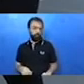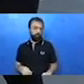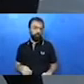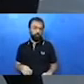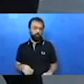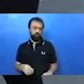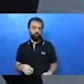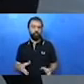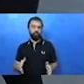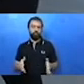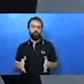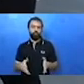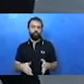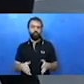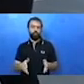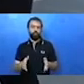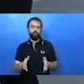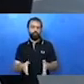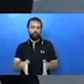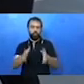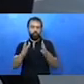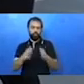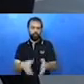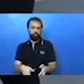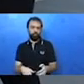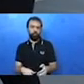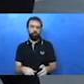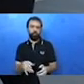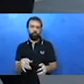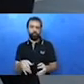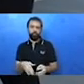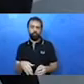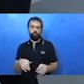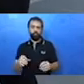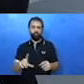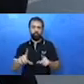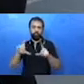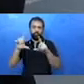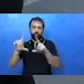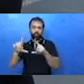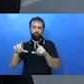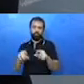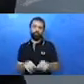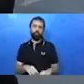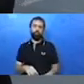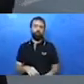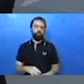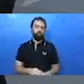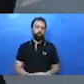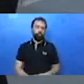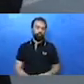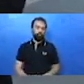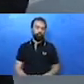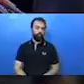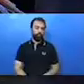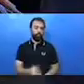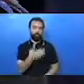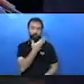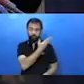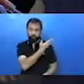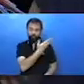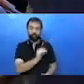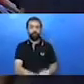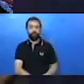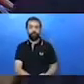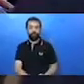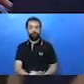nas estradas, nas pontes, nós temos alguma marcação, que são os marcos.